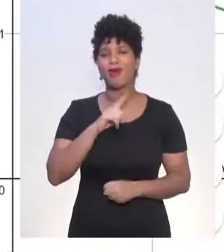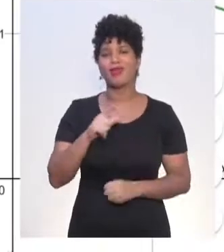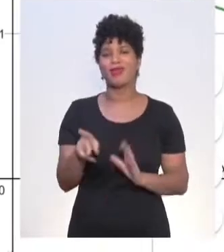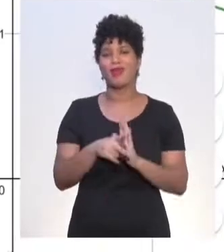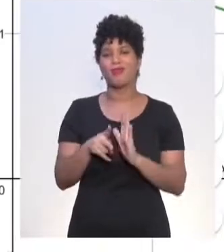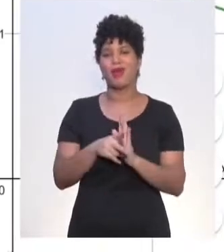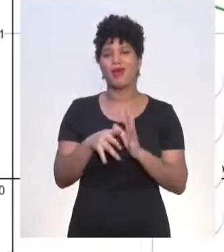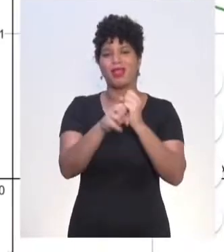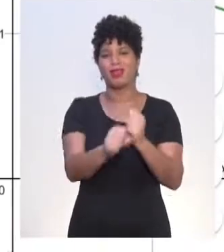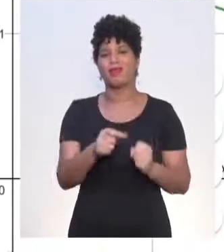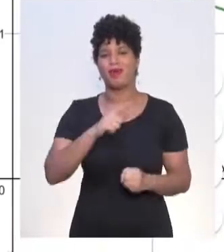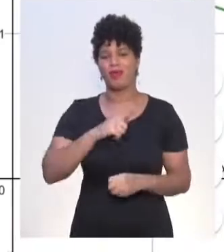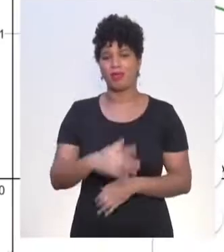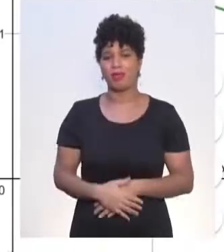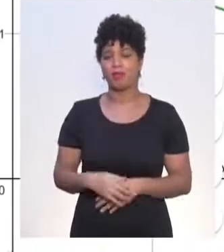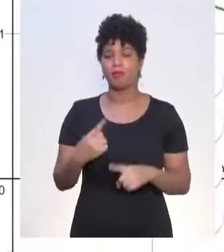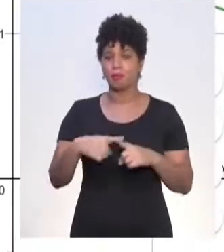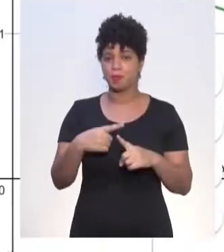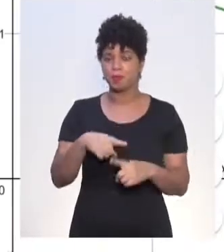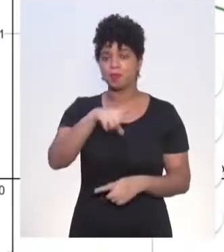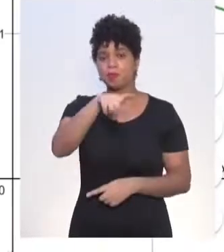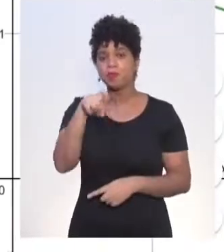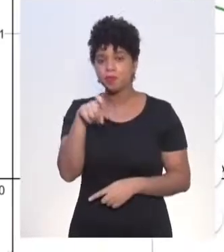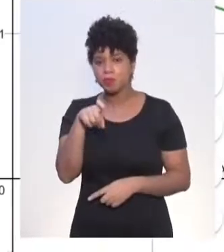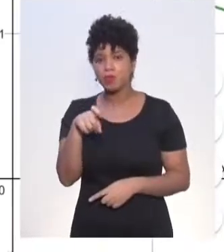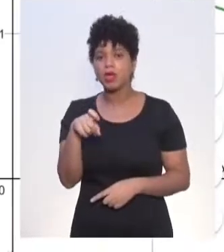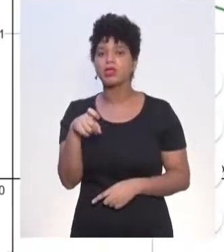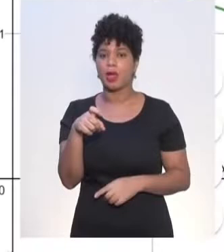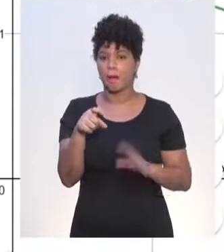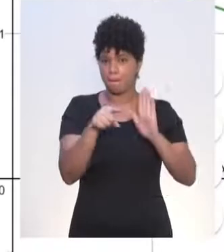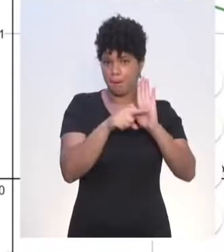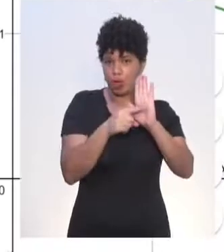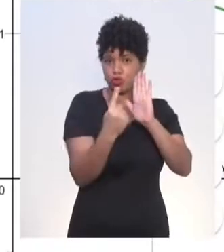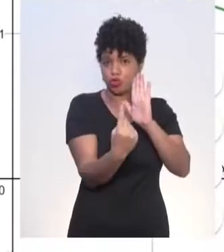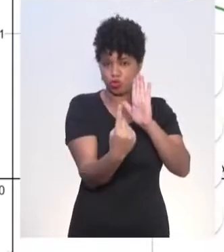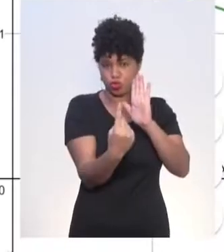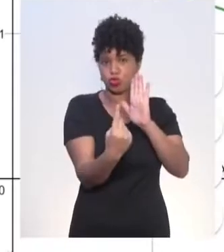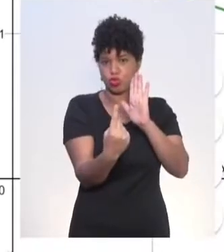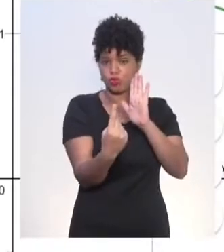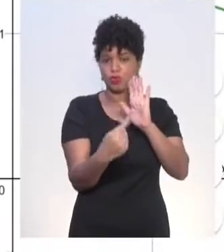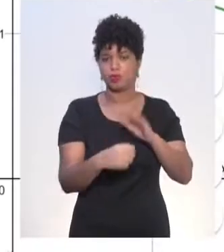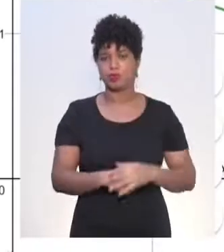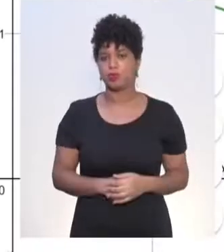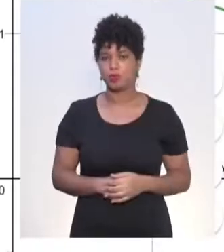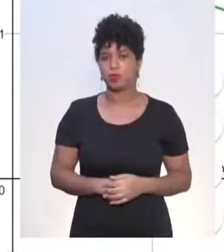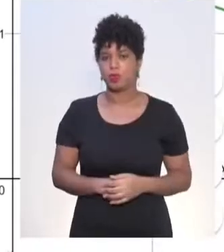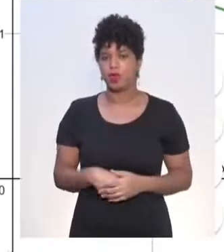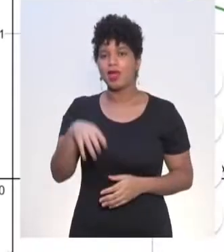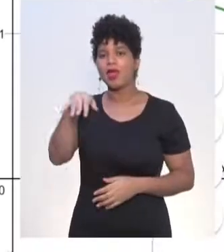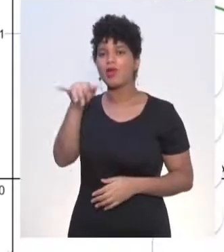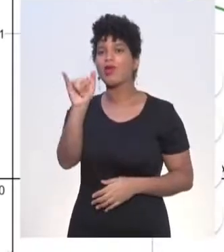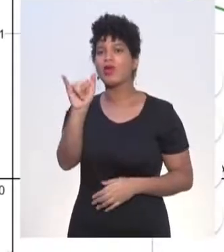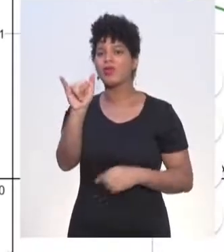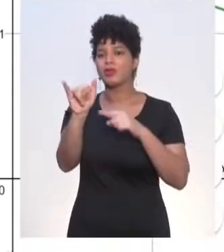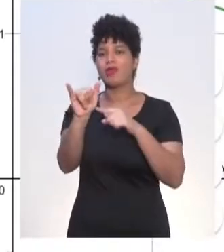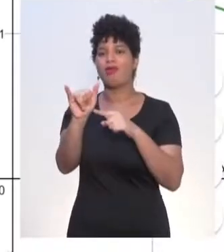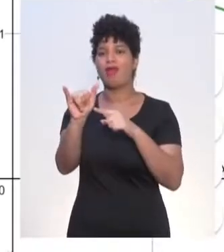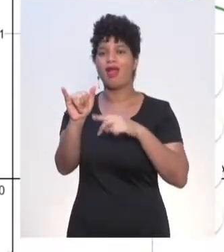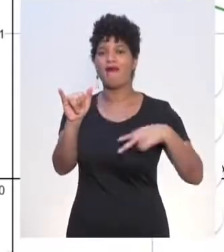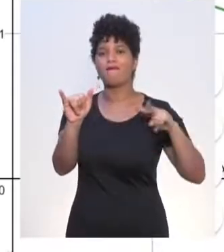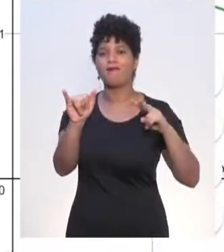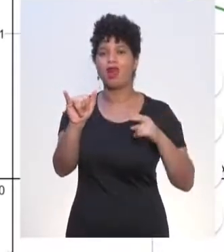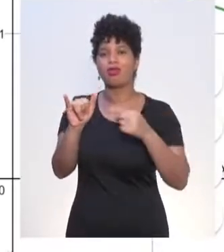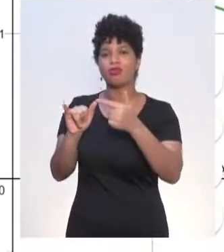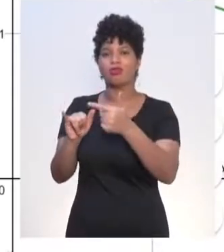sistema, onde o x vai valer 1 negativo, ó, 1 negativo, e o 2 aqui é o valor